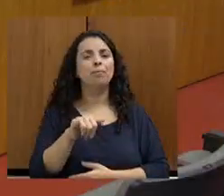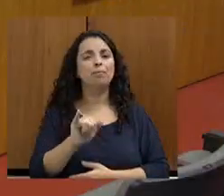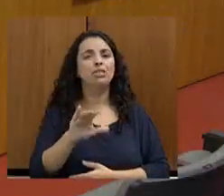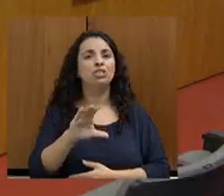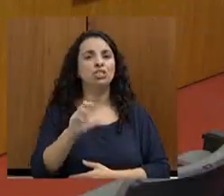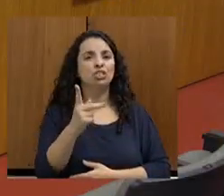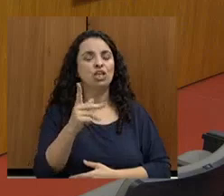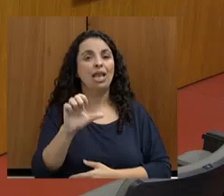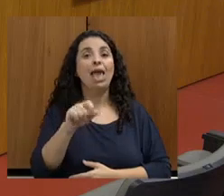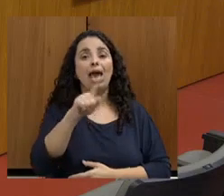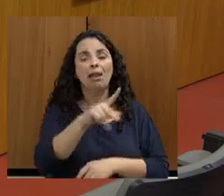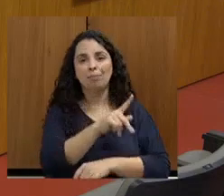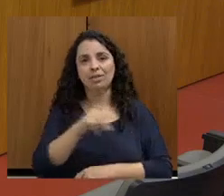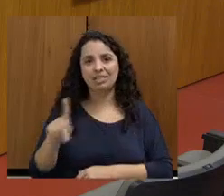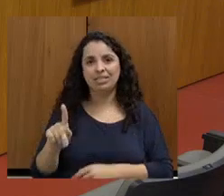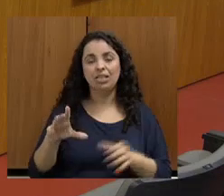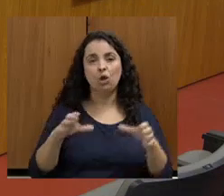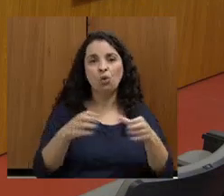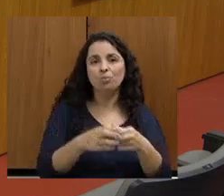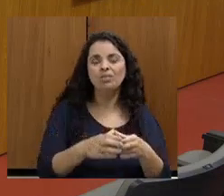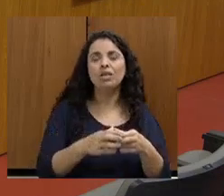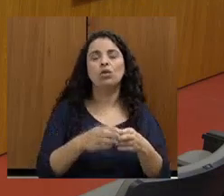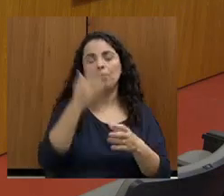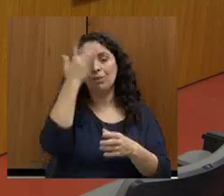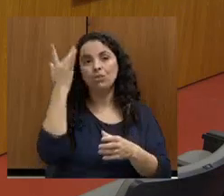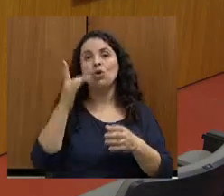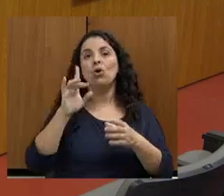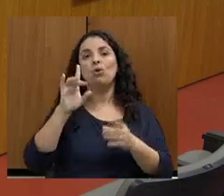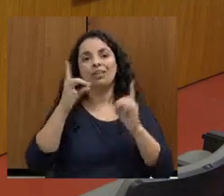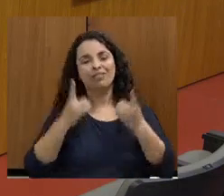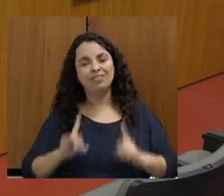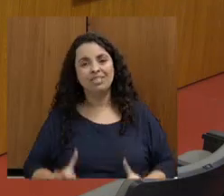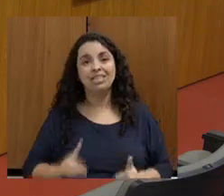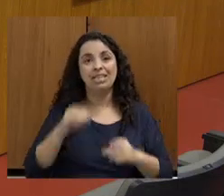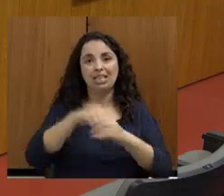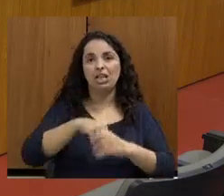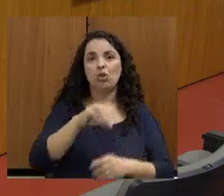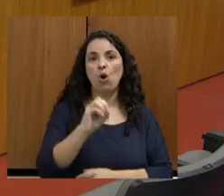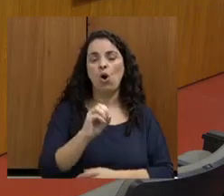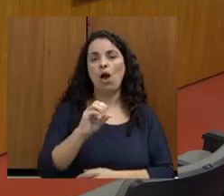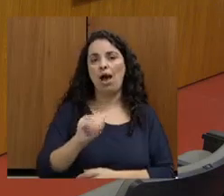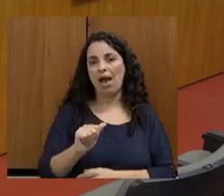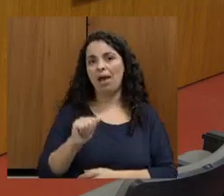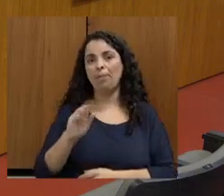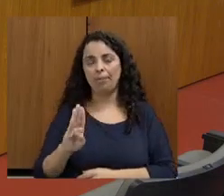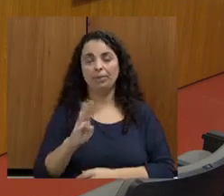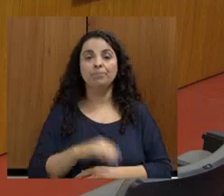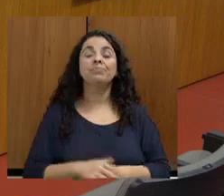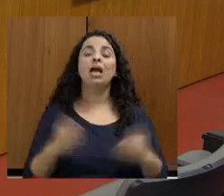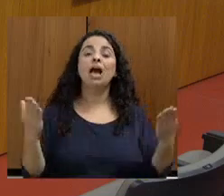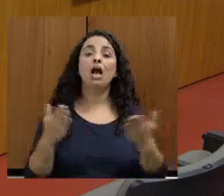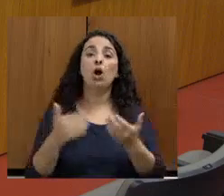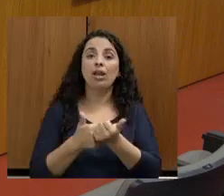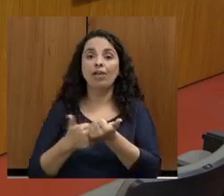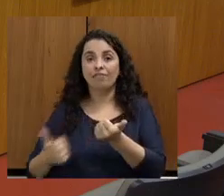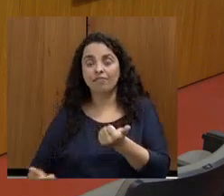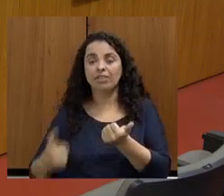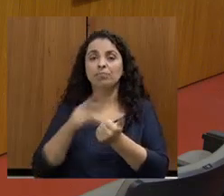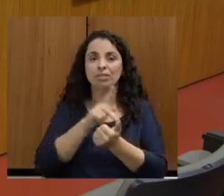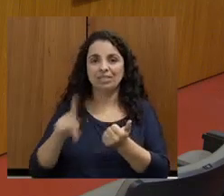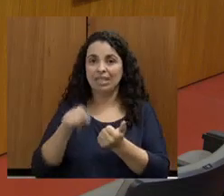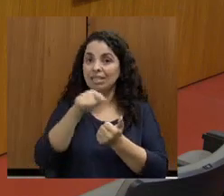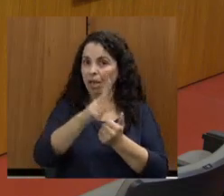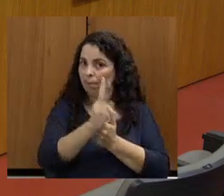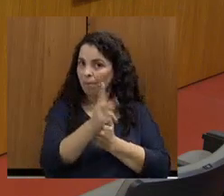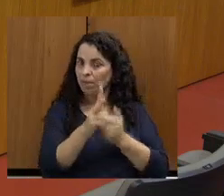da Defesa dos Direitos da Pessoa com Deficiência da UAB. Quero passar aqui a fala também para a nossa vice-presidente da mesma comissão,